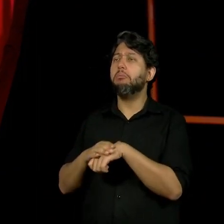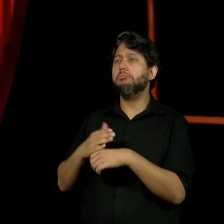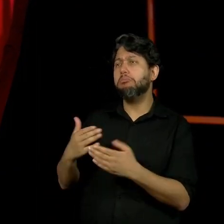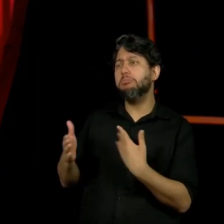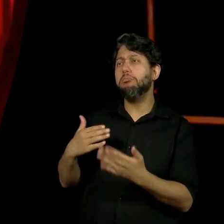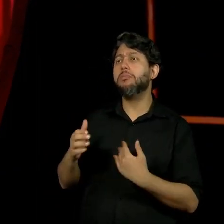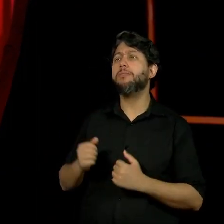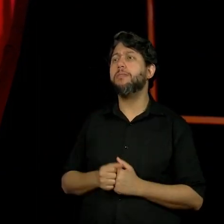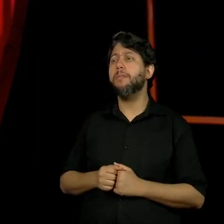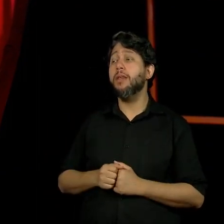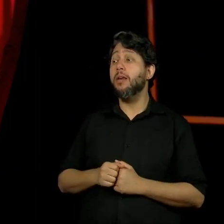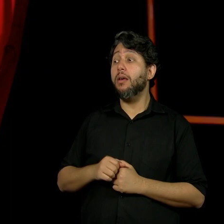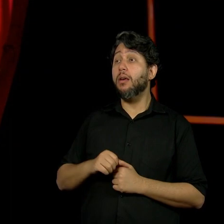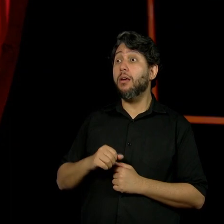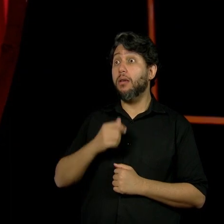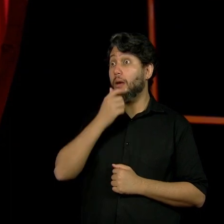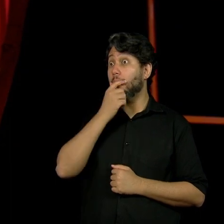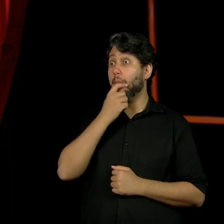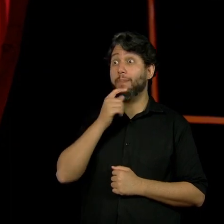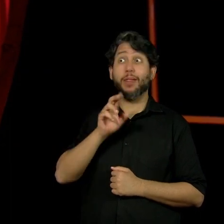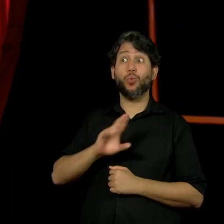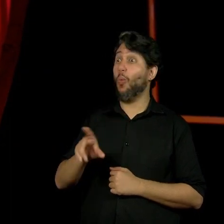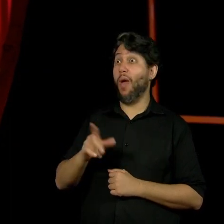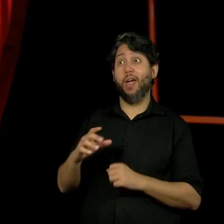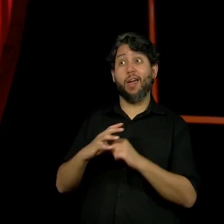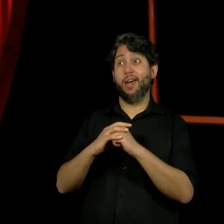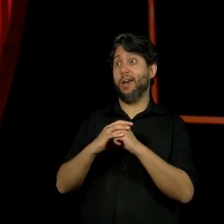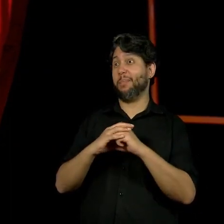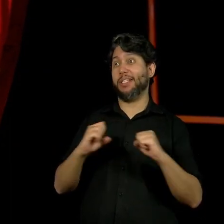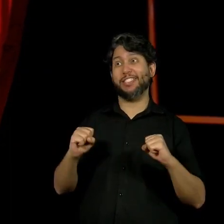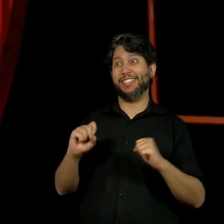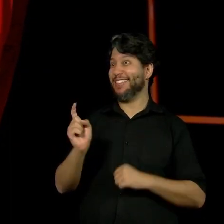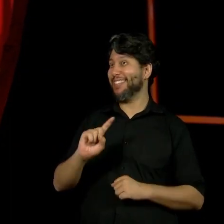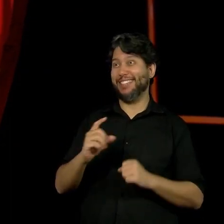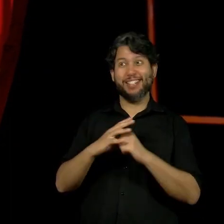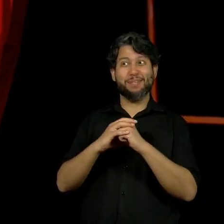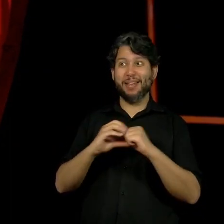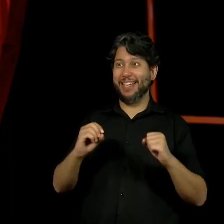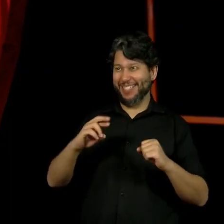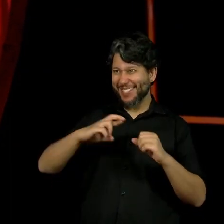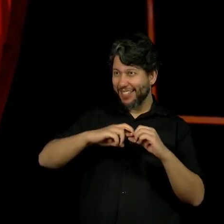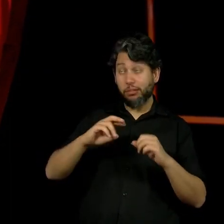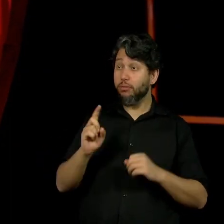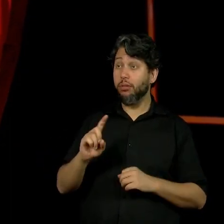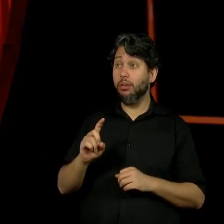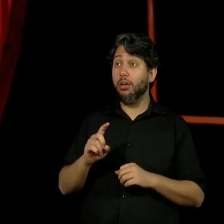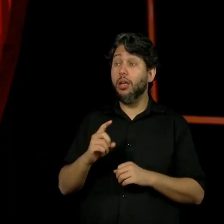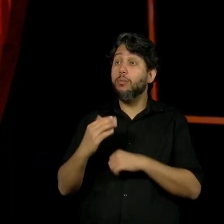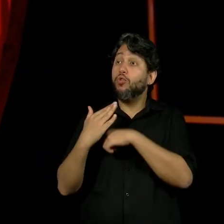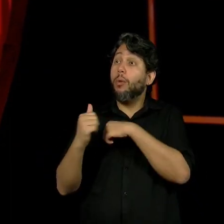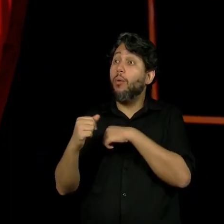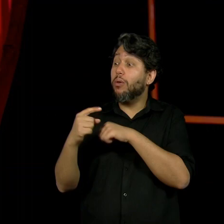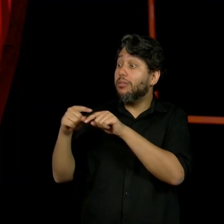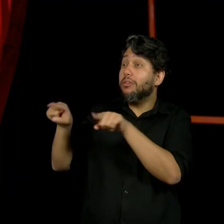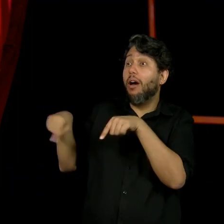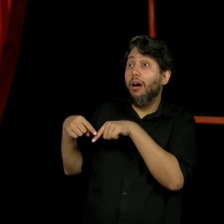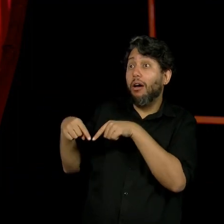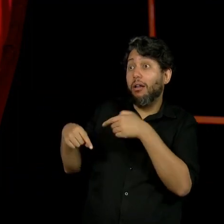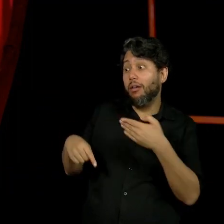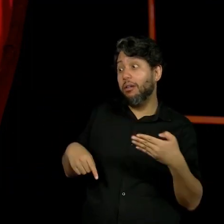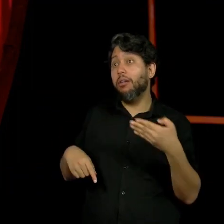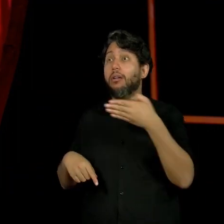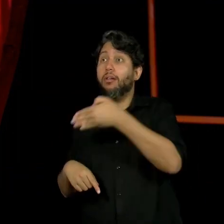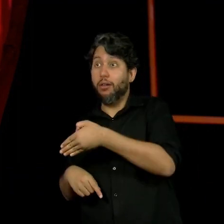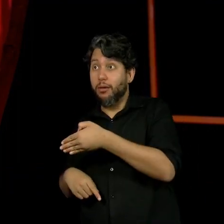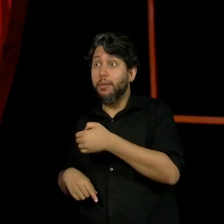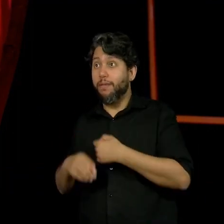Alberto Curado, e não era para Bandeirantes. Me indicou numa sala, Nilton Miranda, na discoteca,